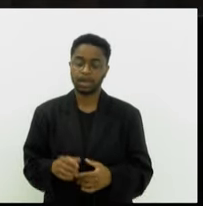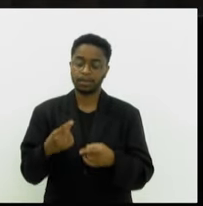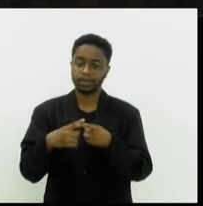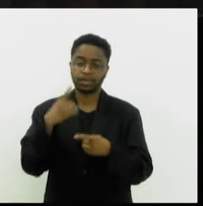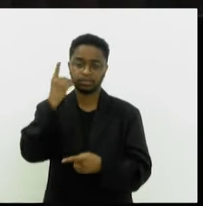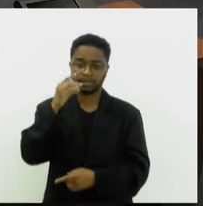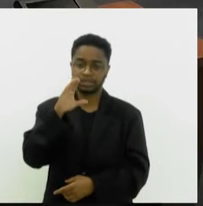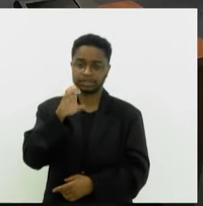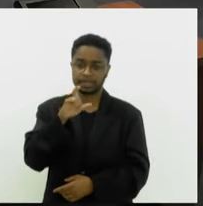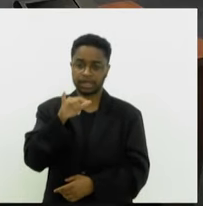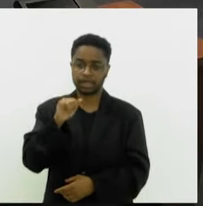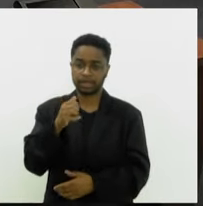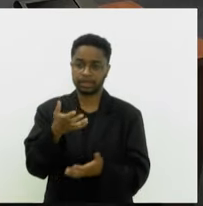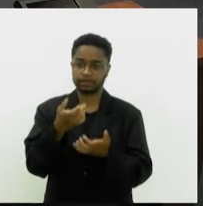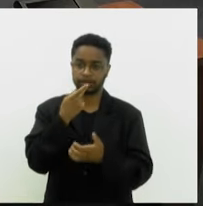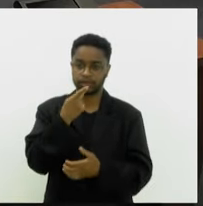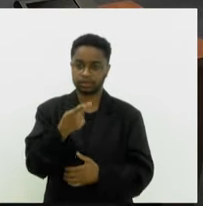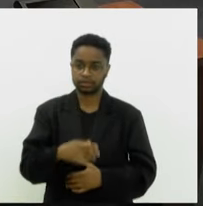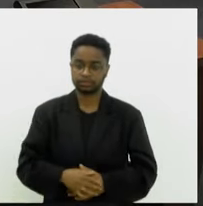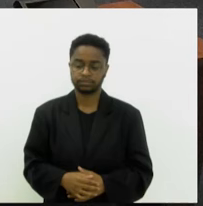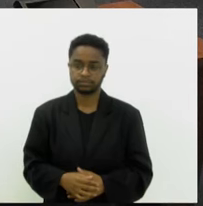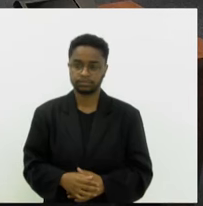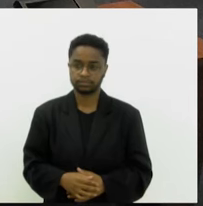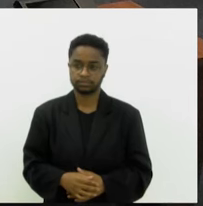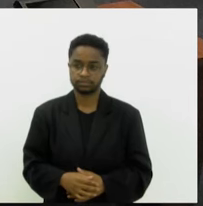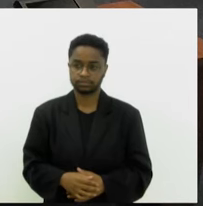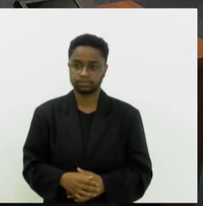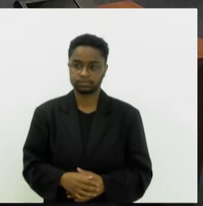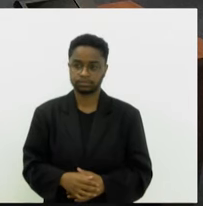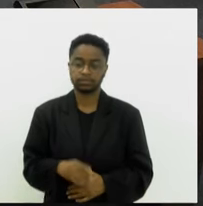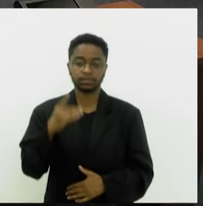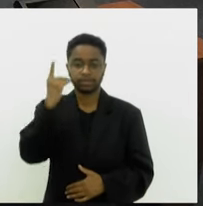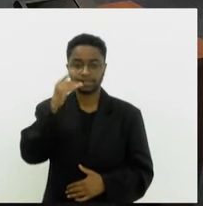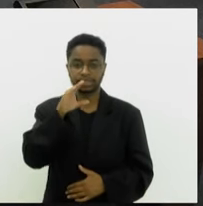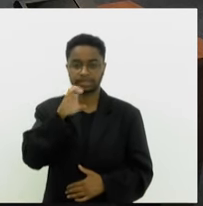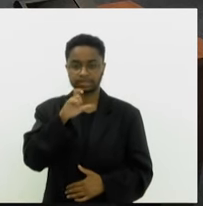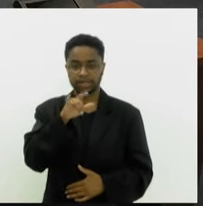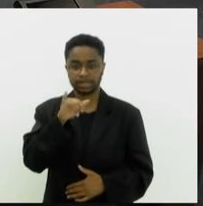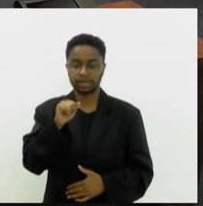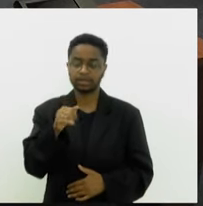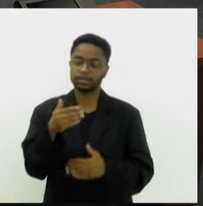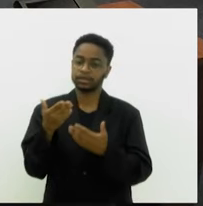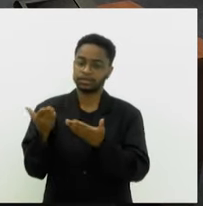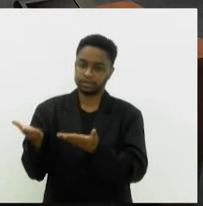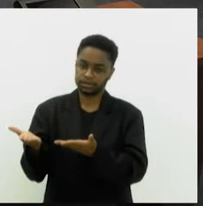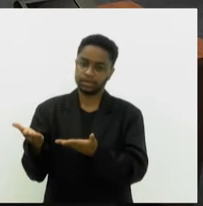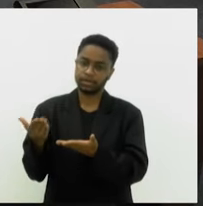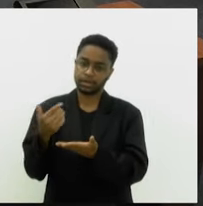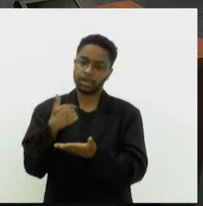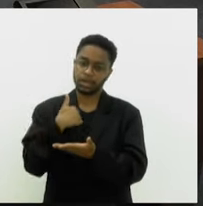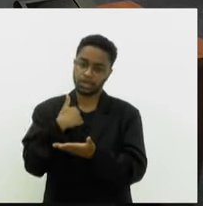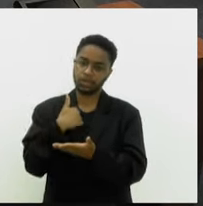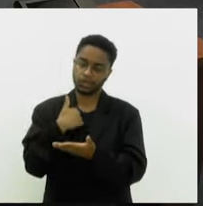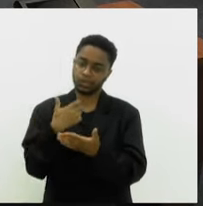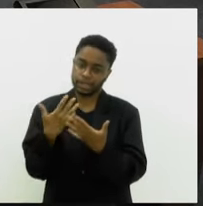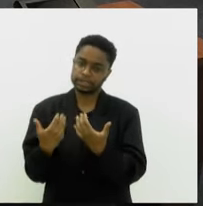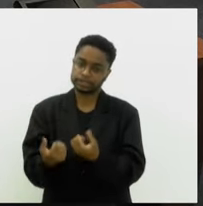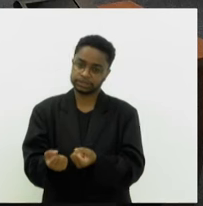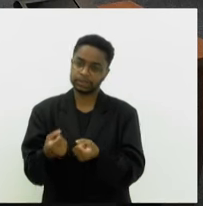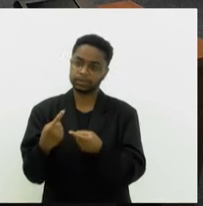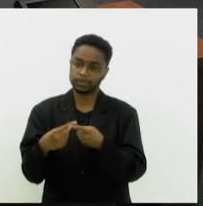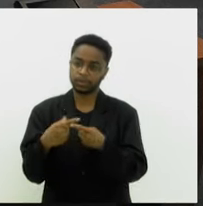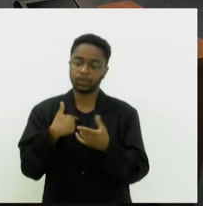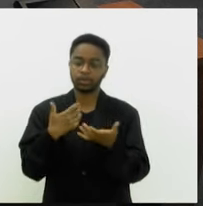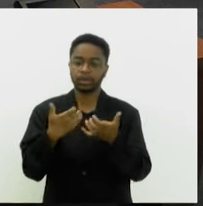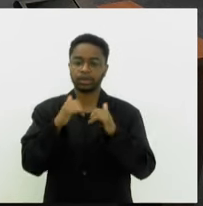Está no online. Ah, deputada Célia, por causa da senhora, eu vou atender esse pedido. Quero dizer o